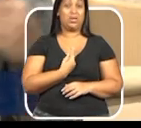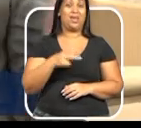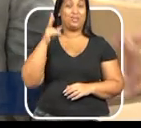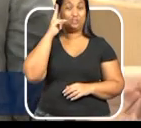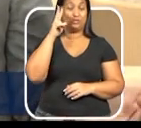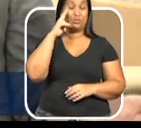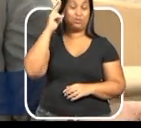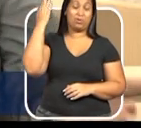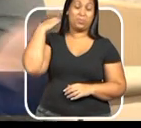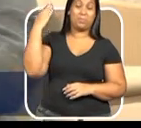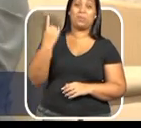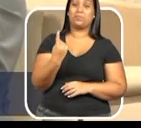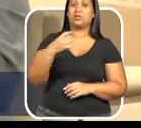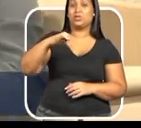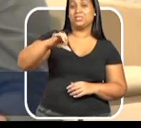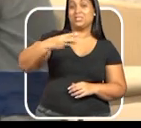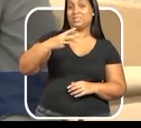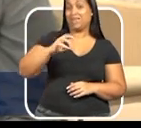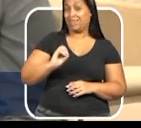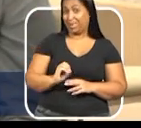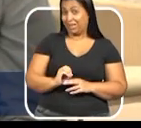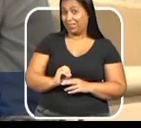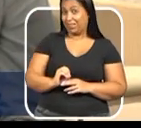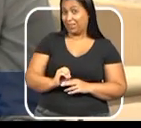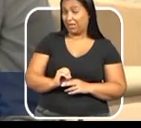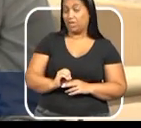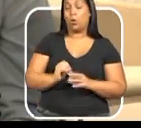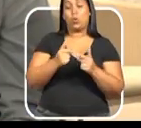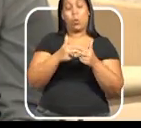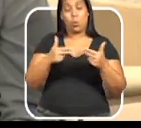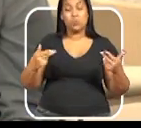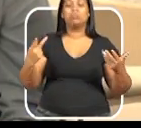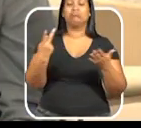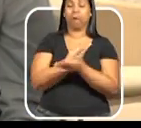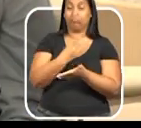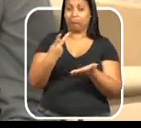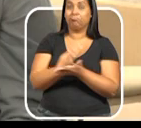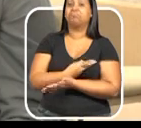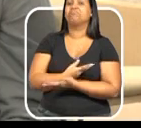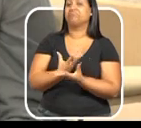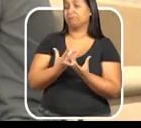histórico 1930 para cá, muita coisa aconteceu.